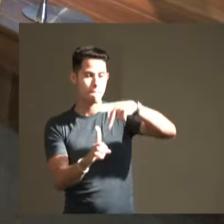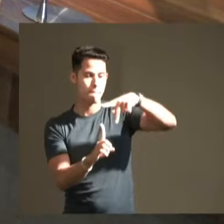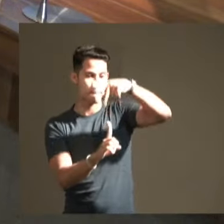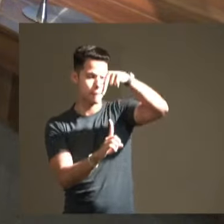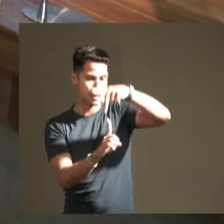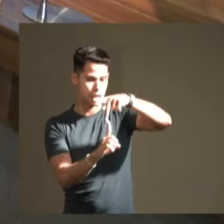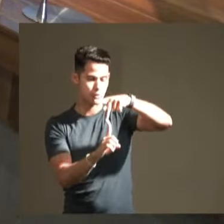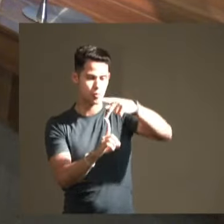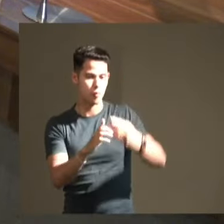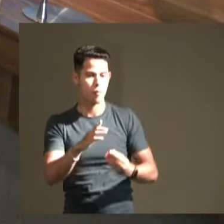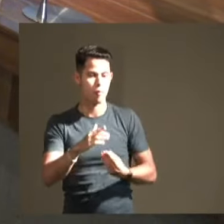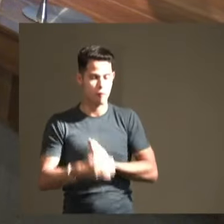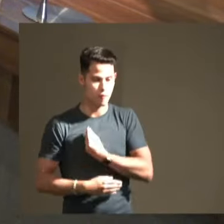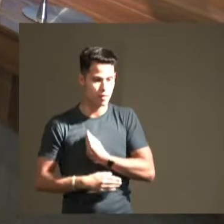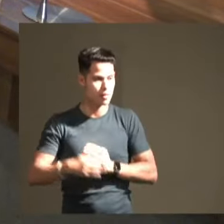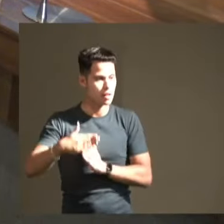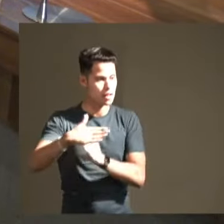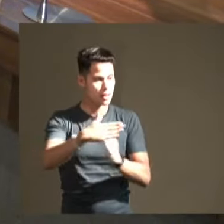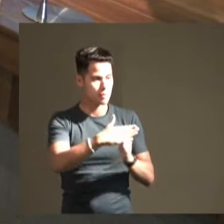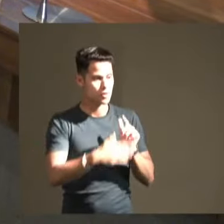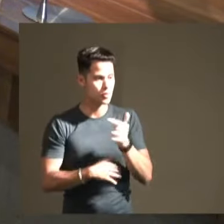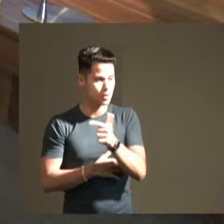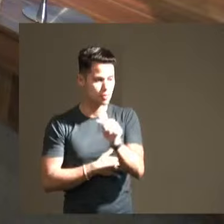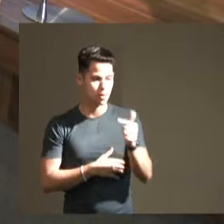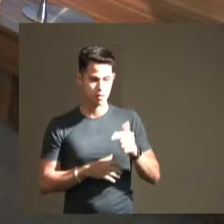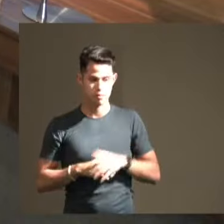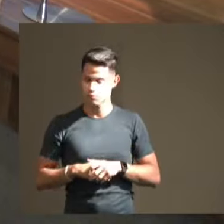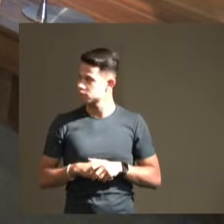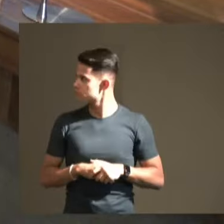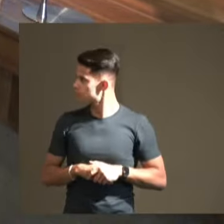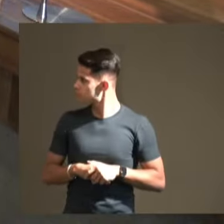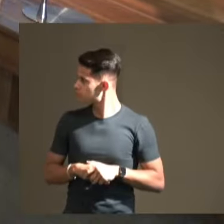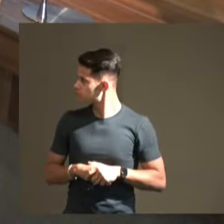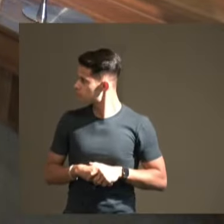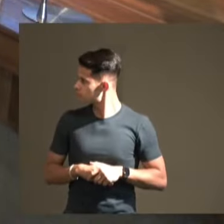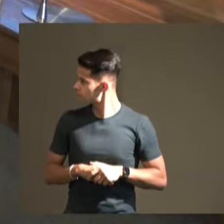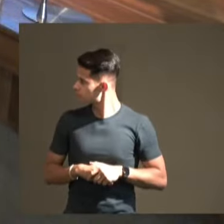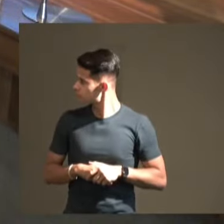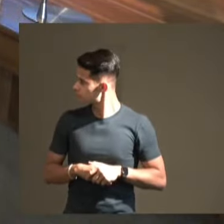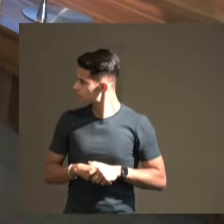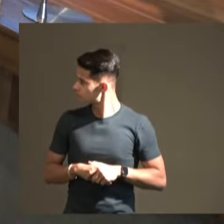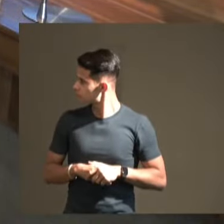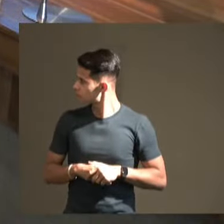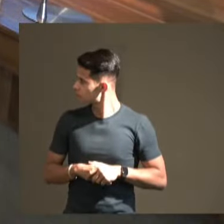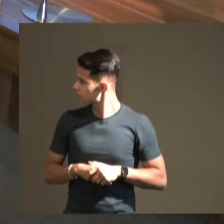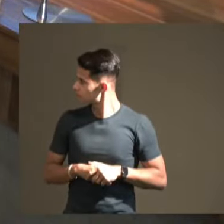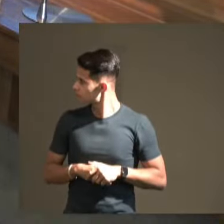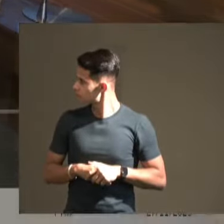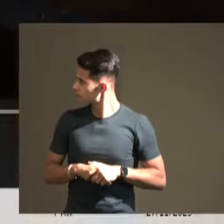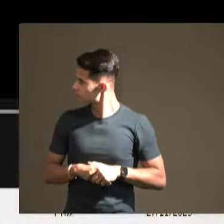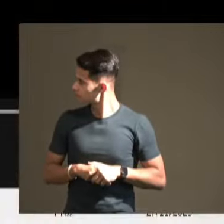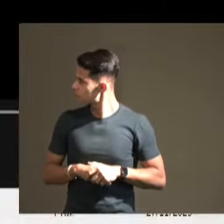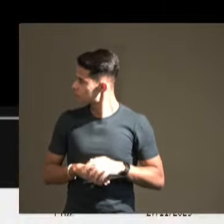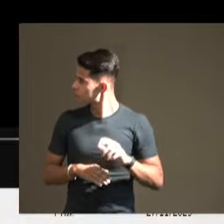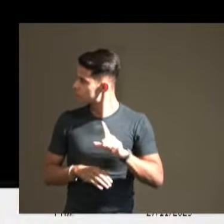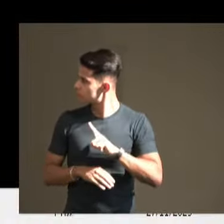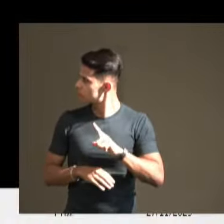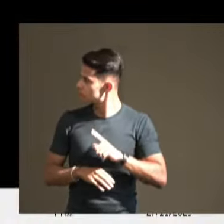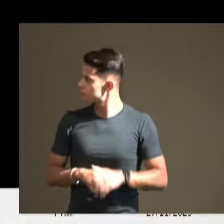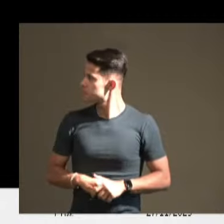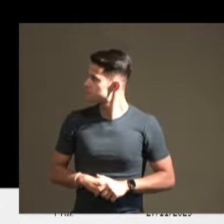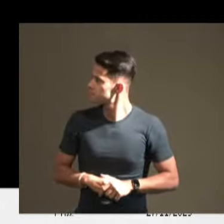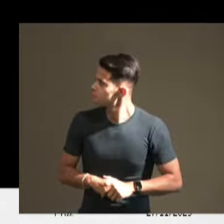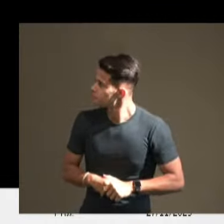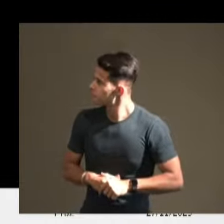Música. No céu aparece a nova marca do Novo Viver